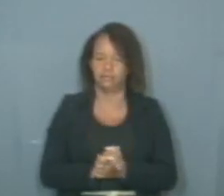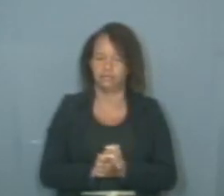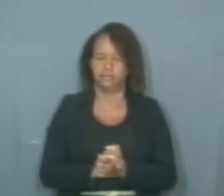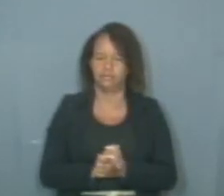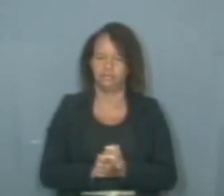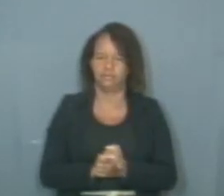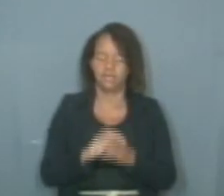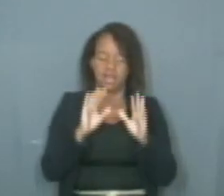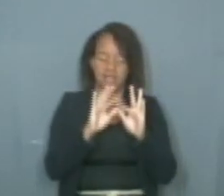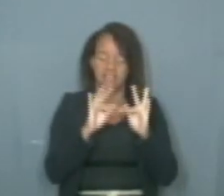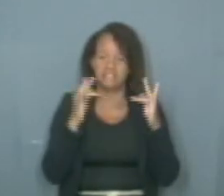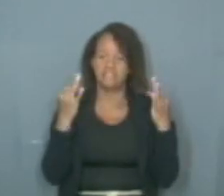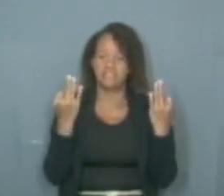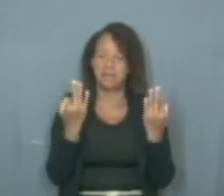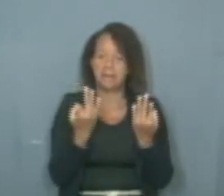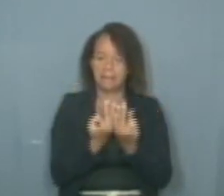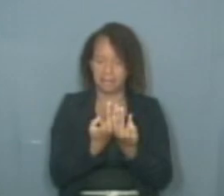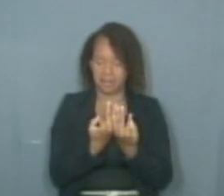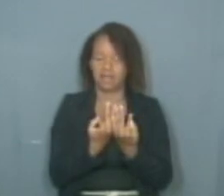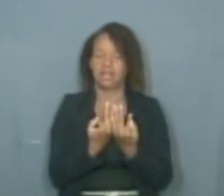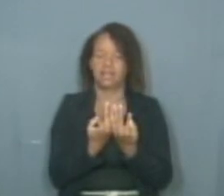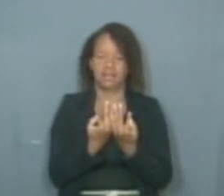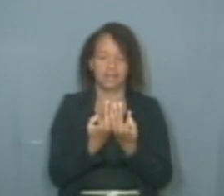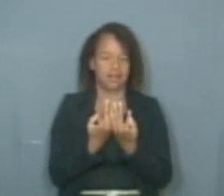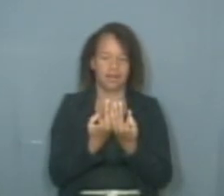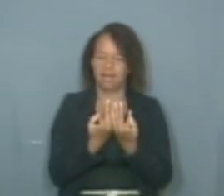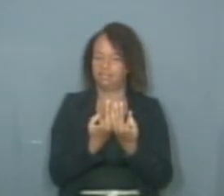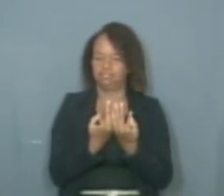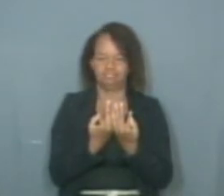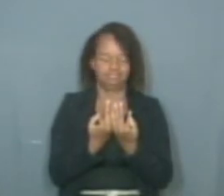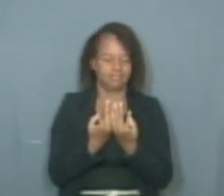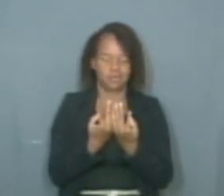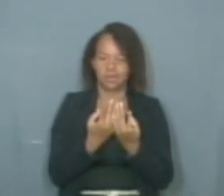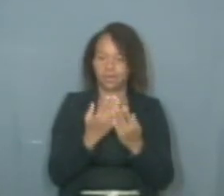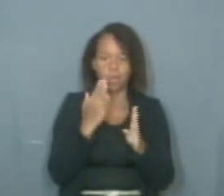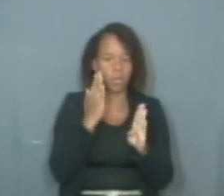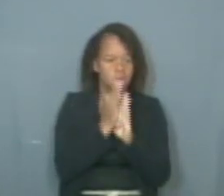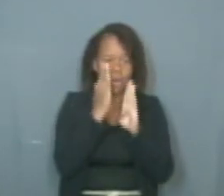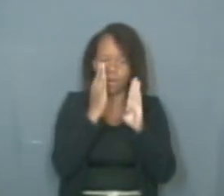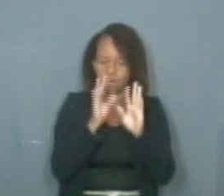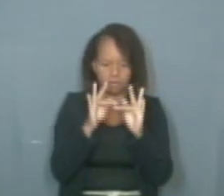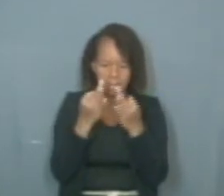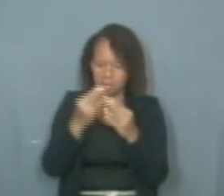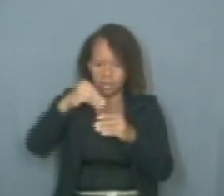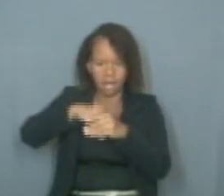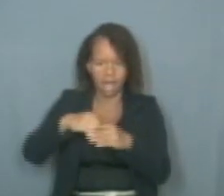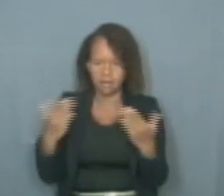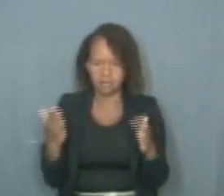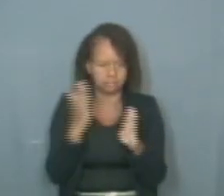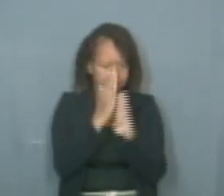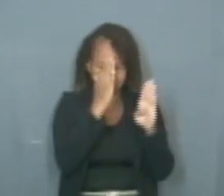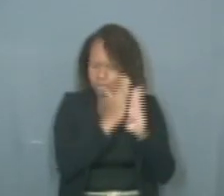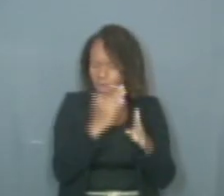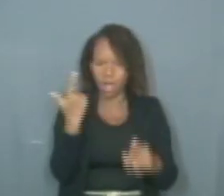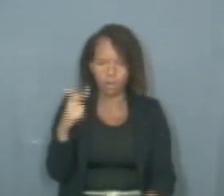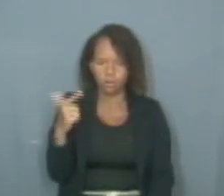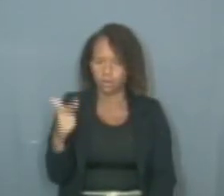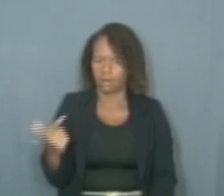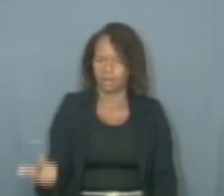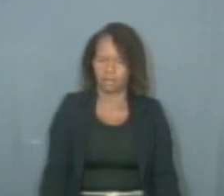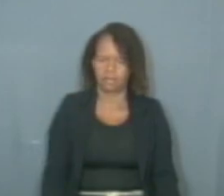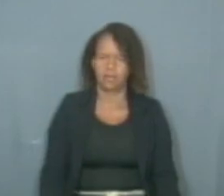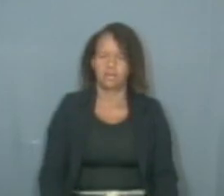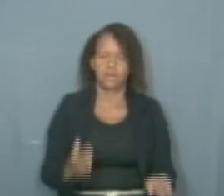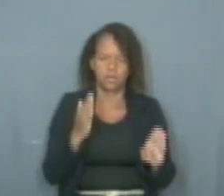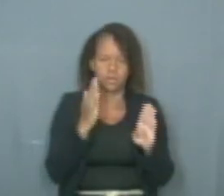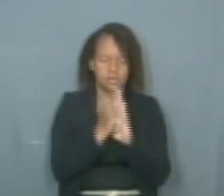A família não se encontra mais. E quando se encontra,